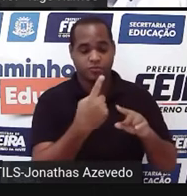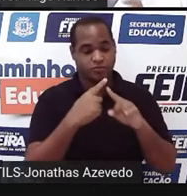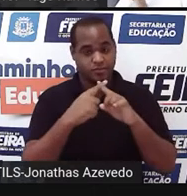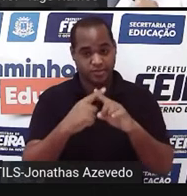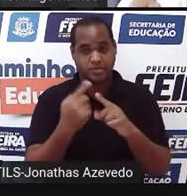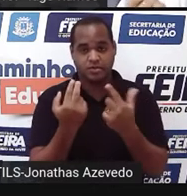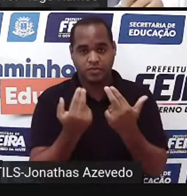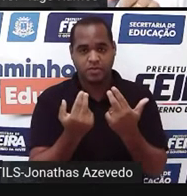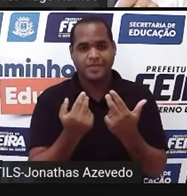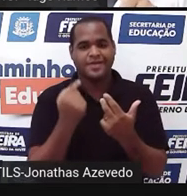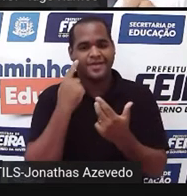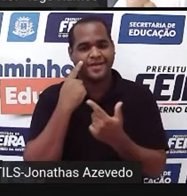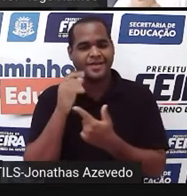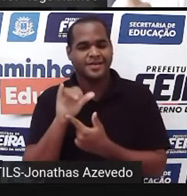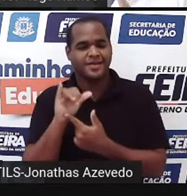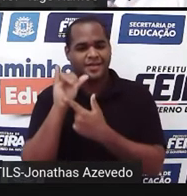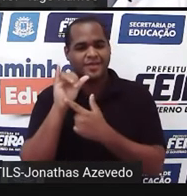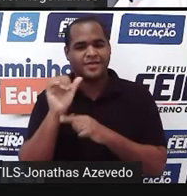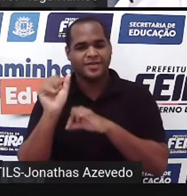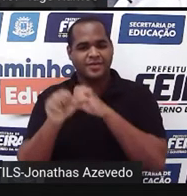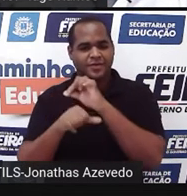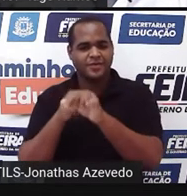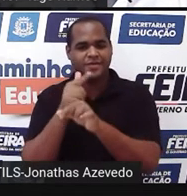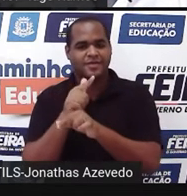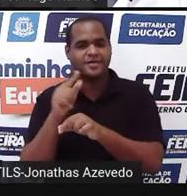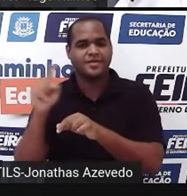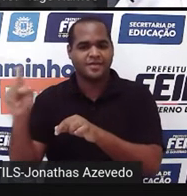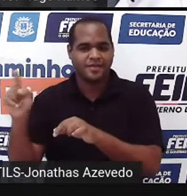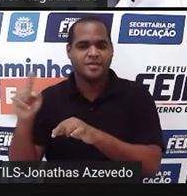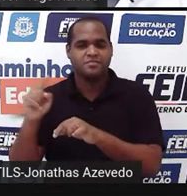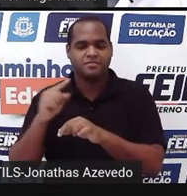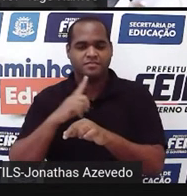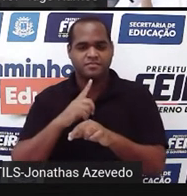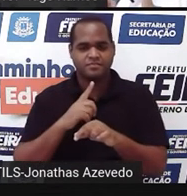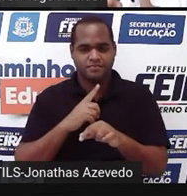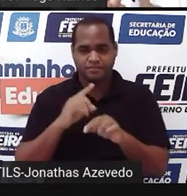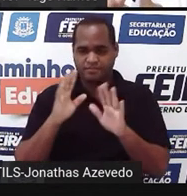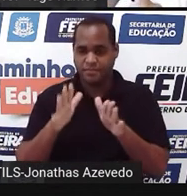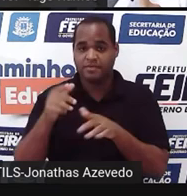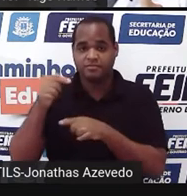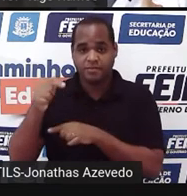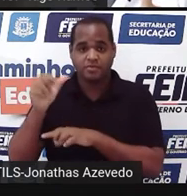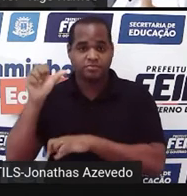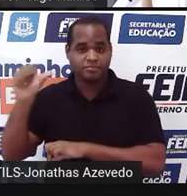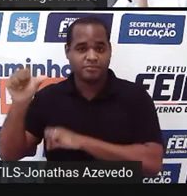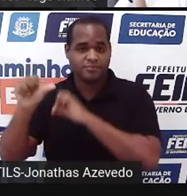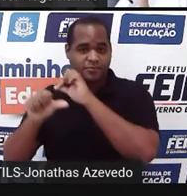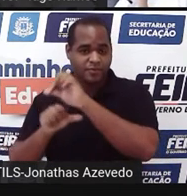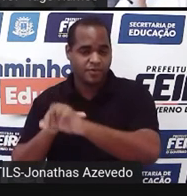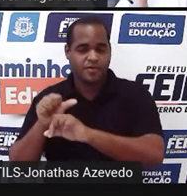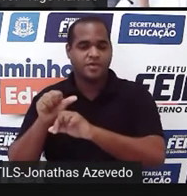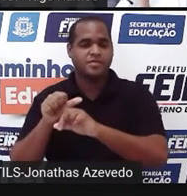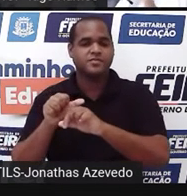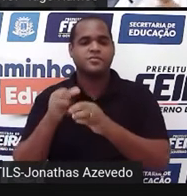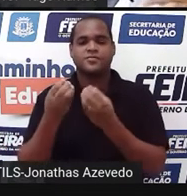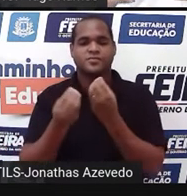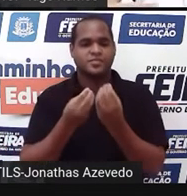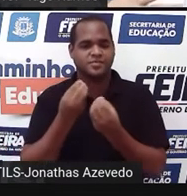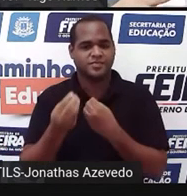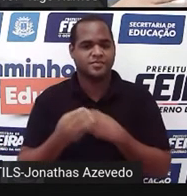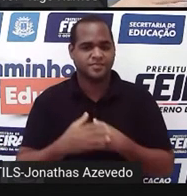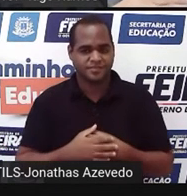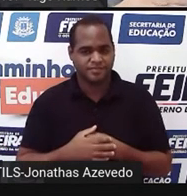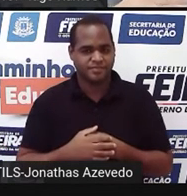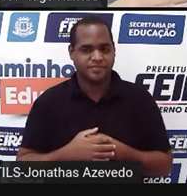igual aquele Y eu vou jogar por outro lado já tenho 7 e quando eu mudo de lado inverte operação